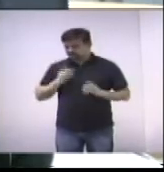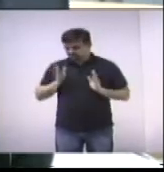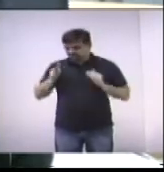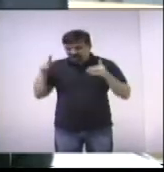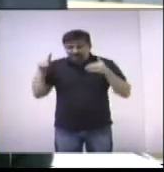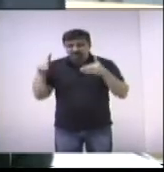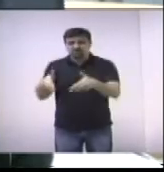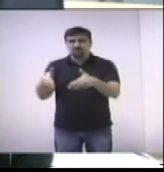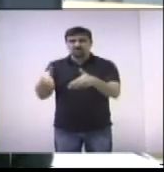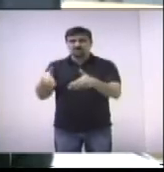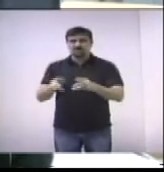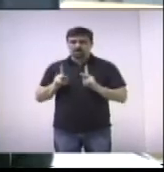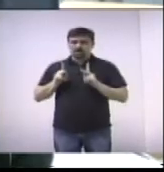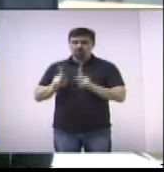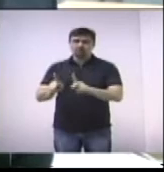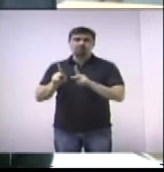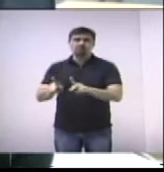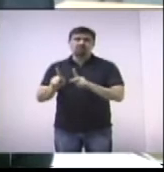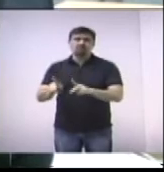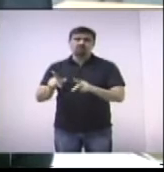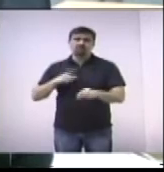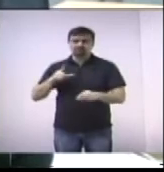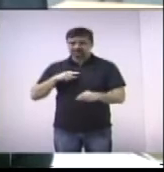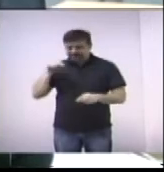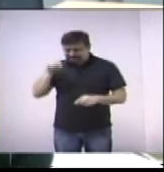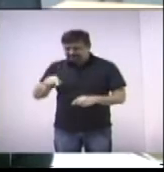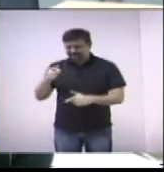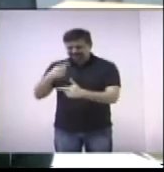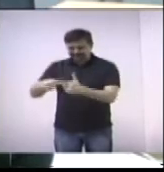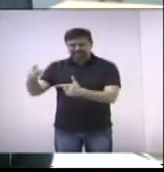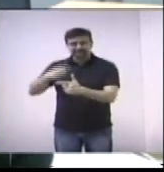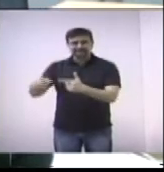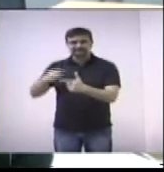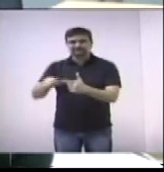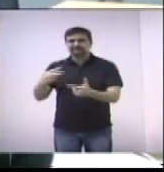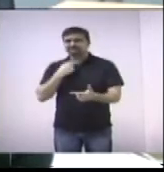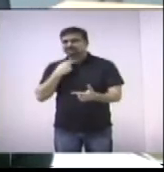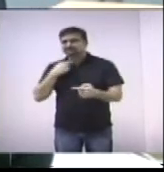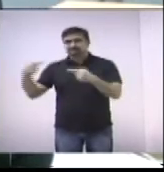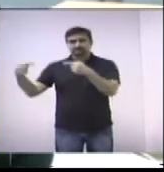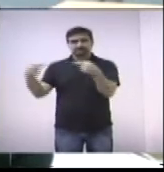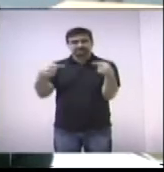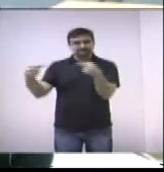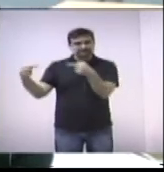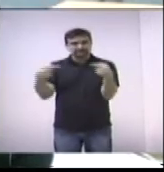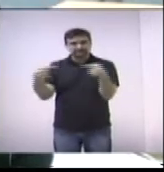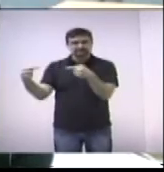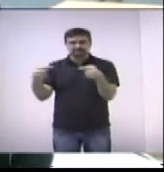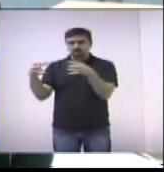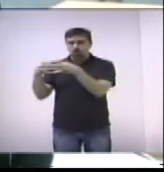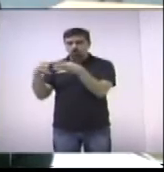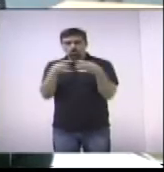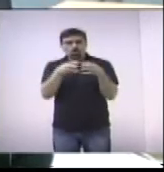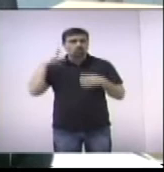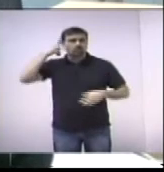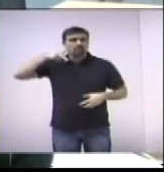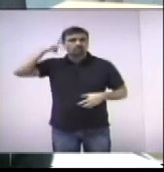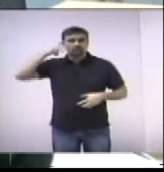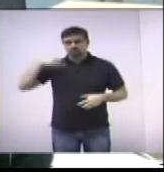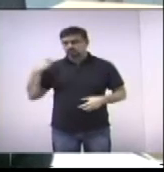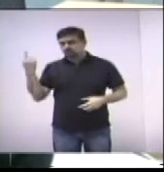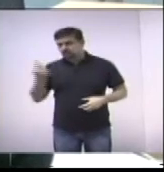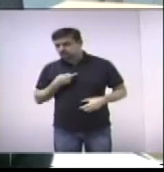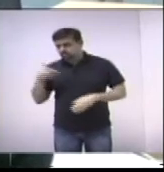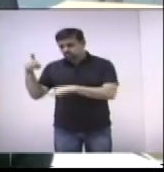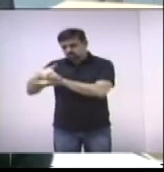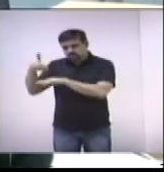priorize a população, priorize a população, e não um duelo de torcidas, e a gente vem